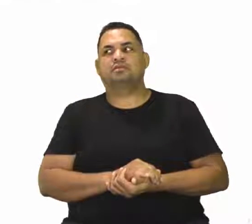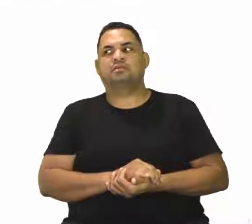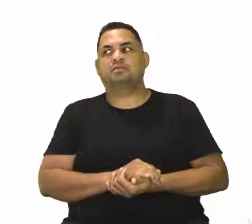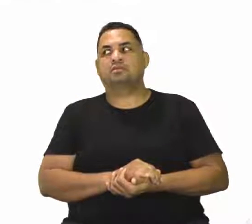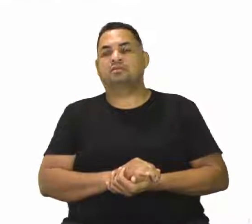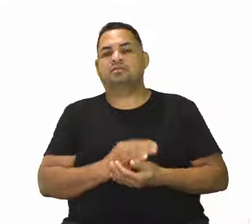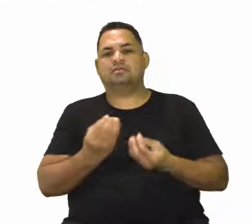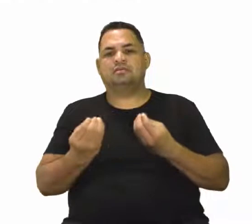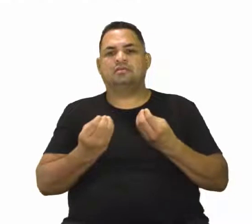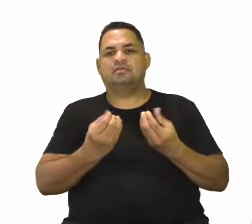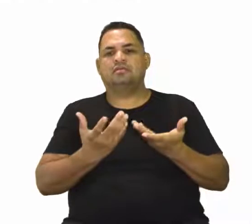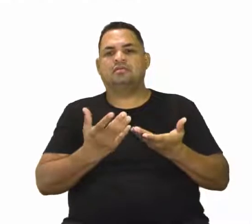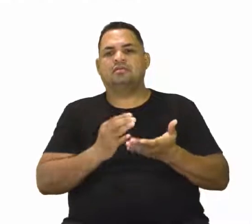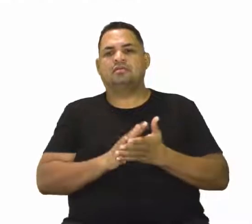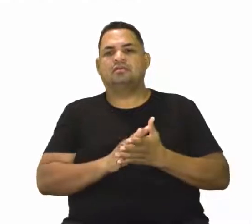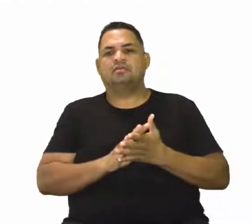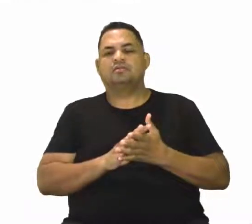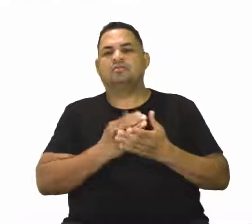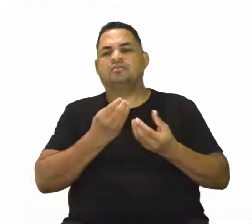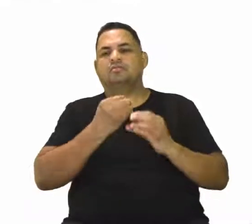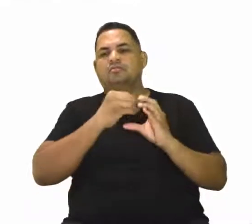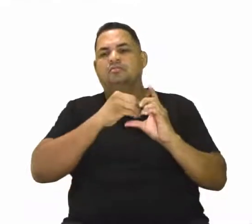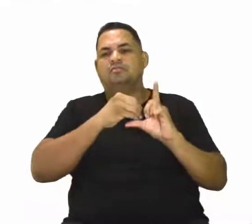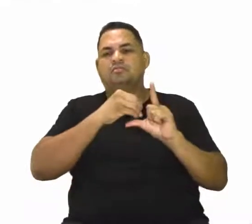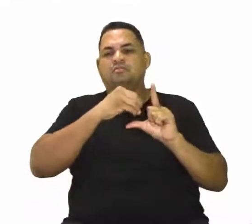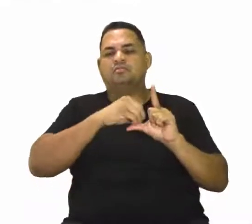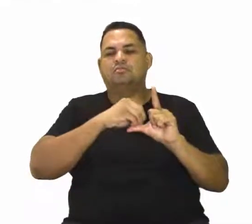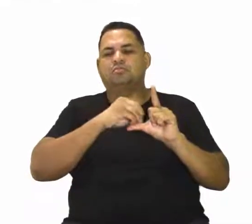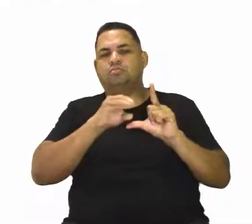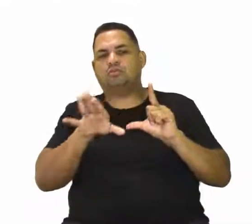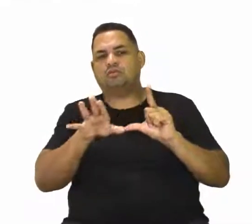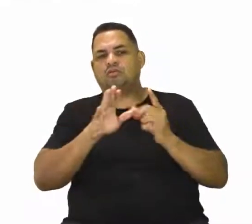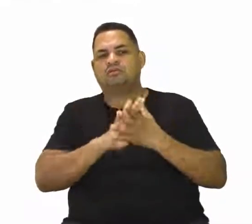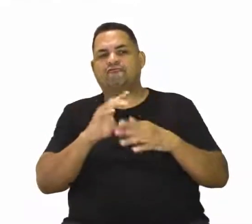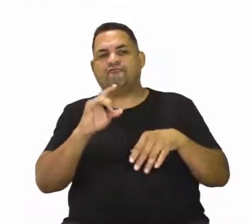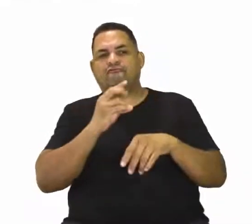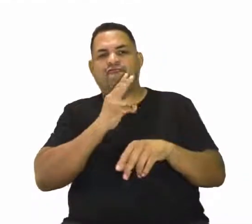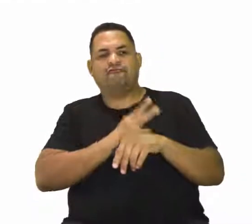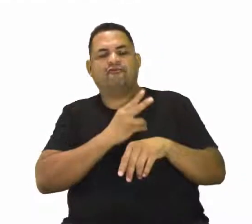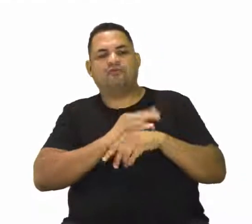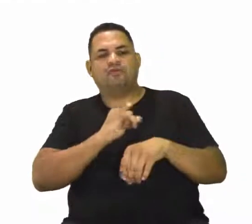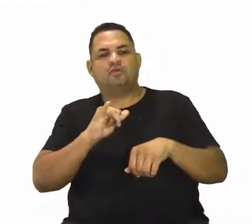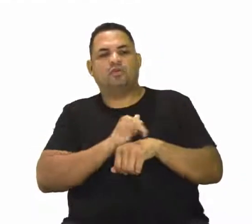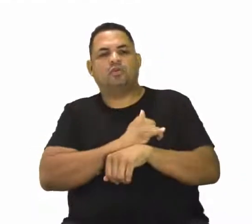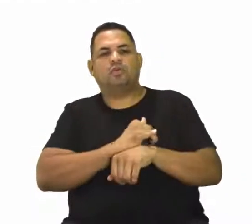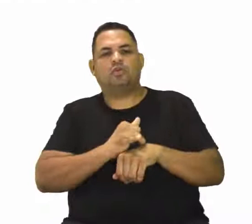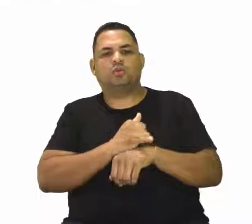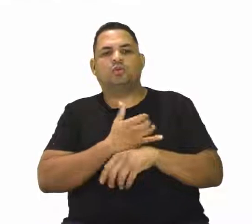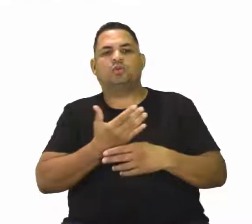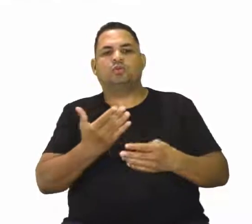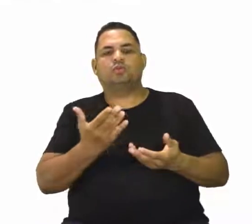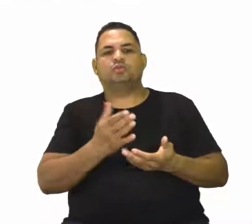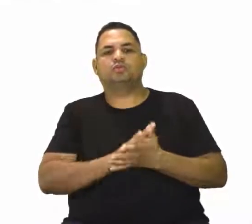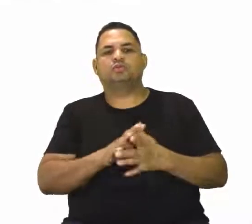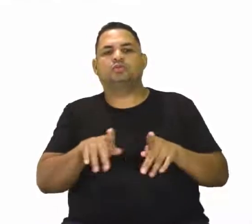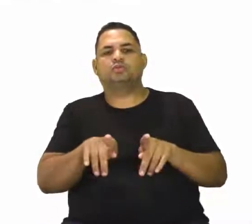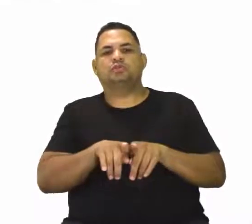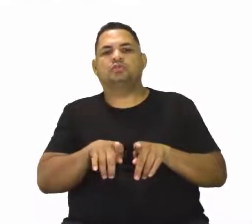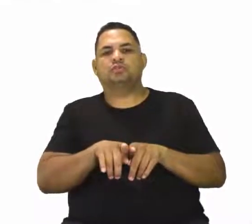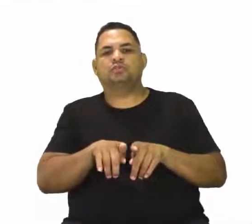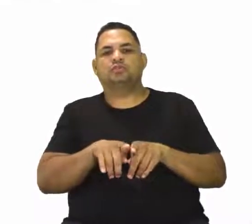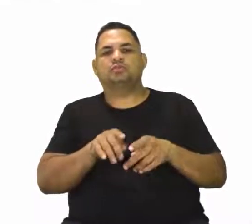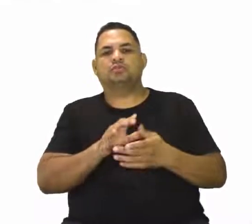sob a forma de blog vídeo no YouTube e se acumula também nas redes